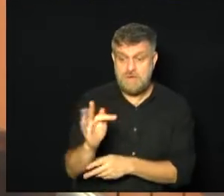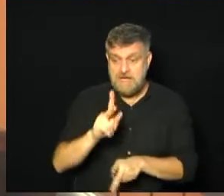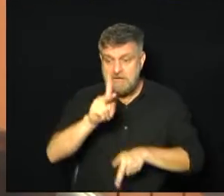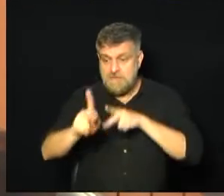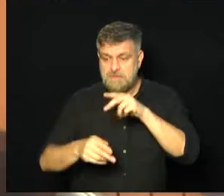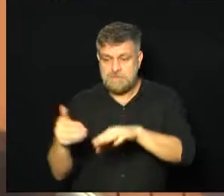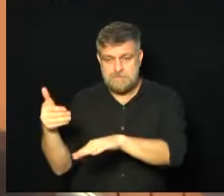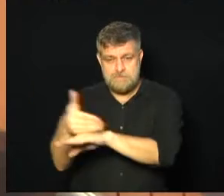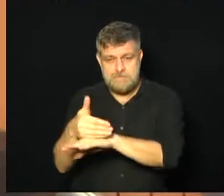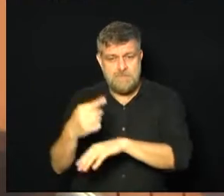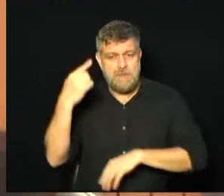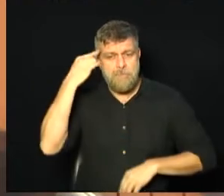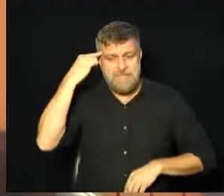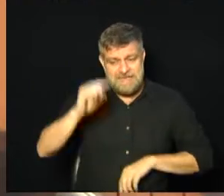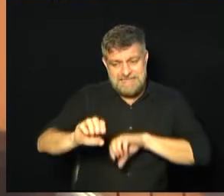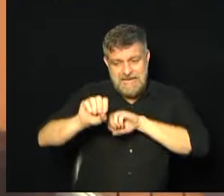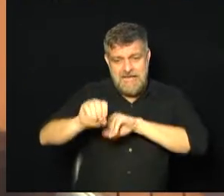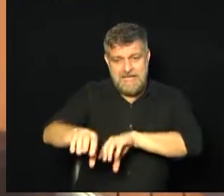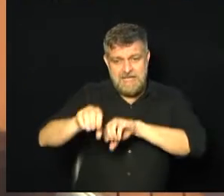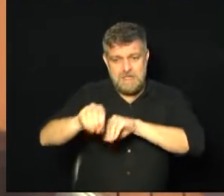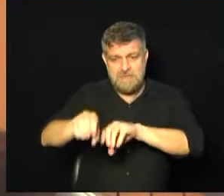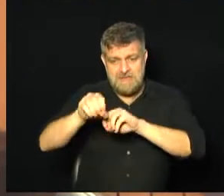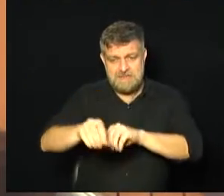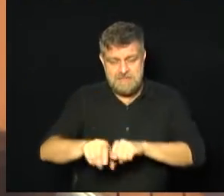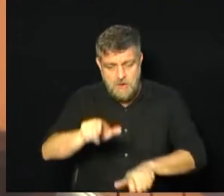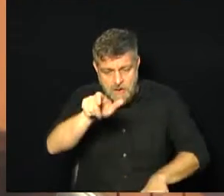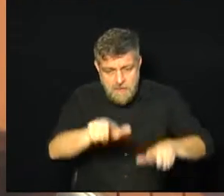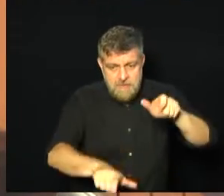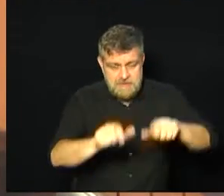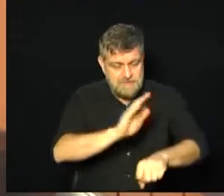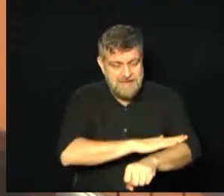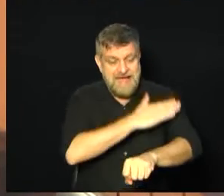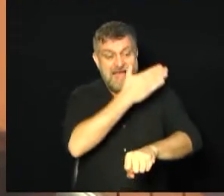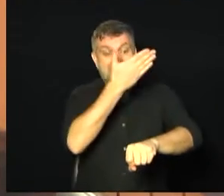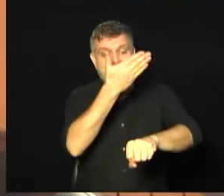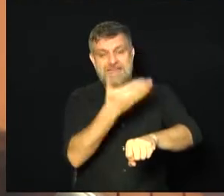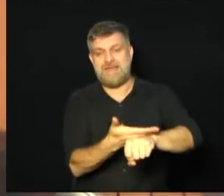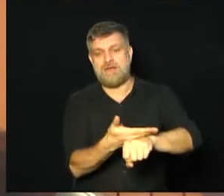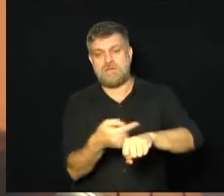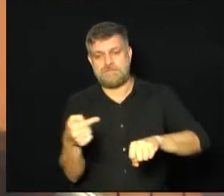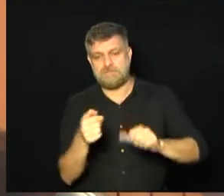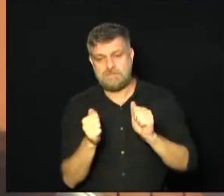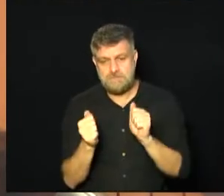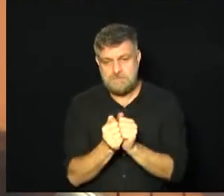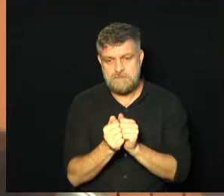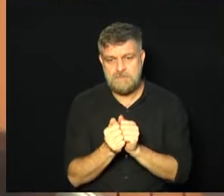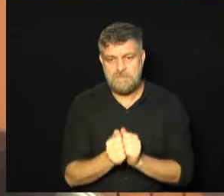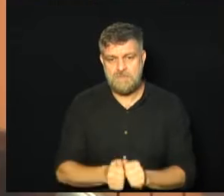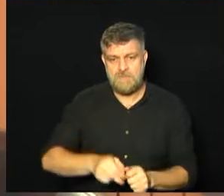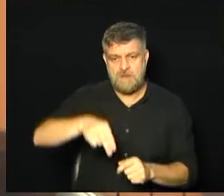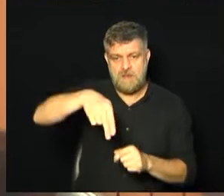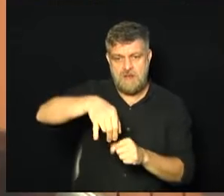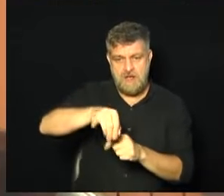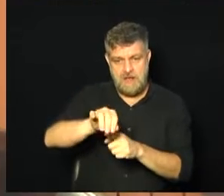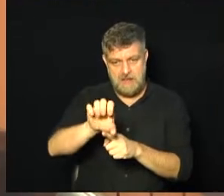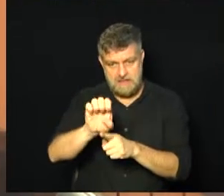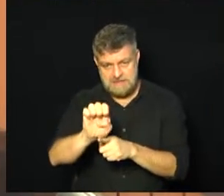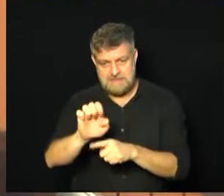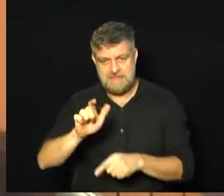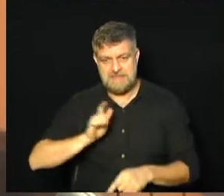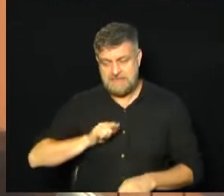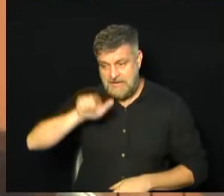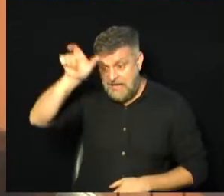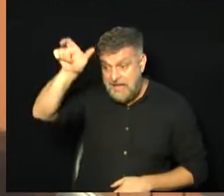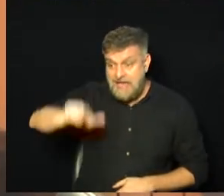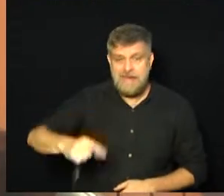em fazer educação para pessoas, educação integral. Não é? Junto com Anísio Teixeira, né, o CIEPS foi ele